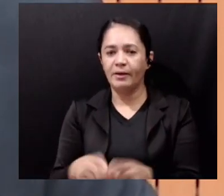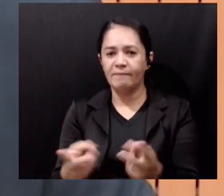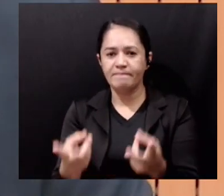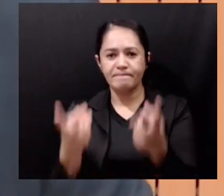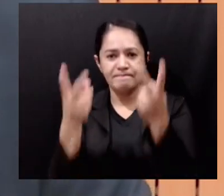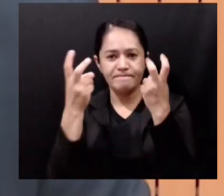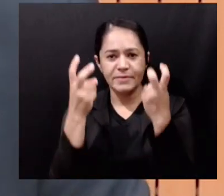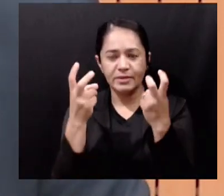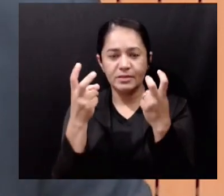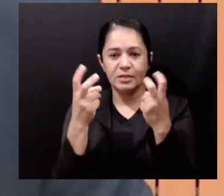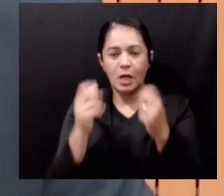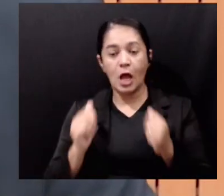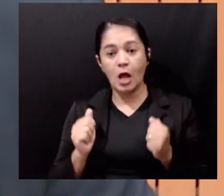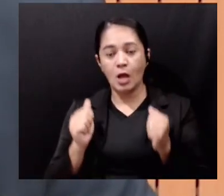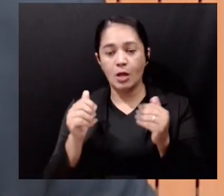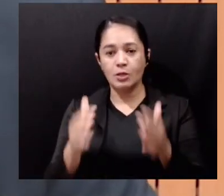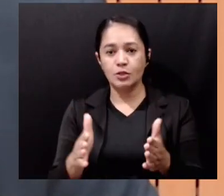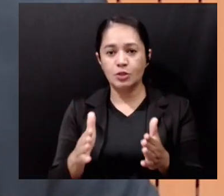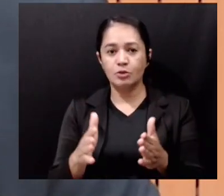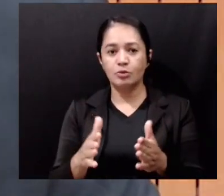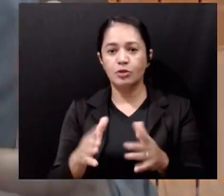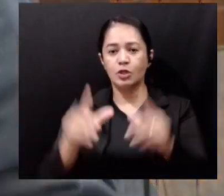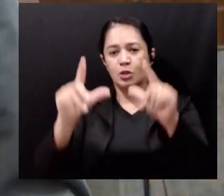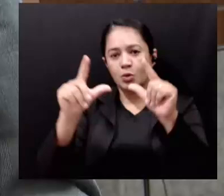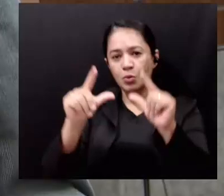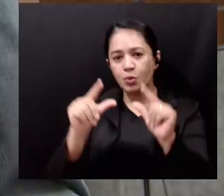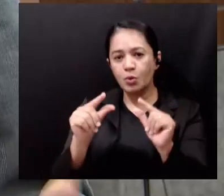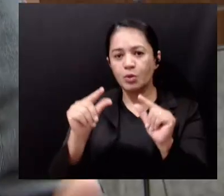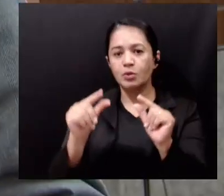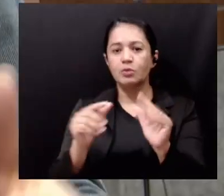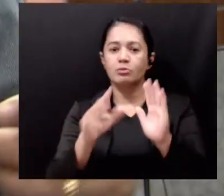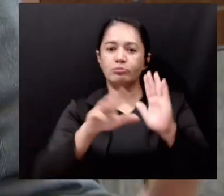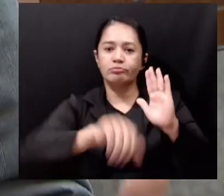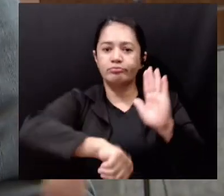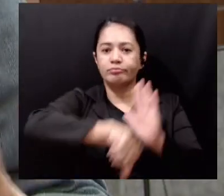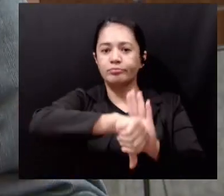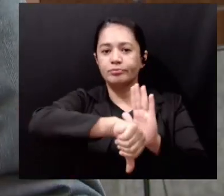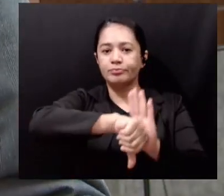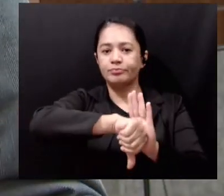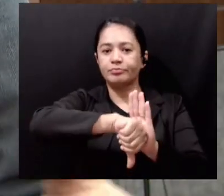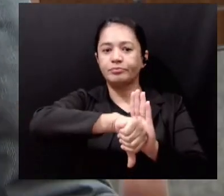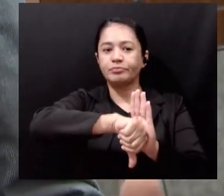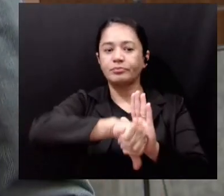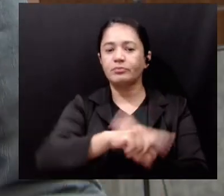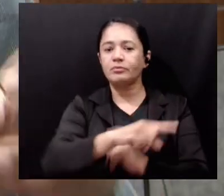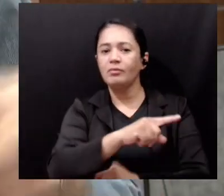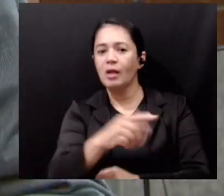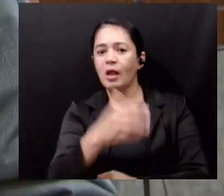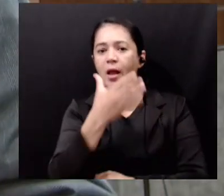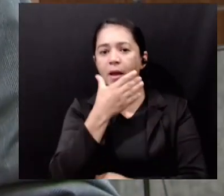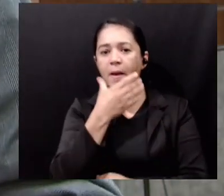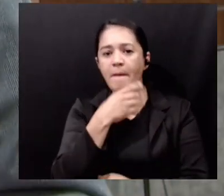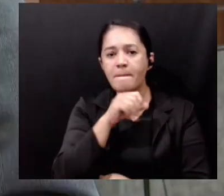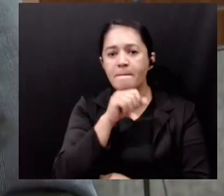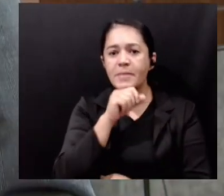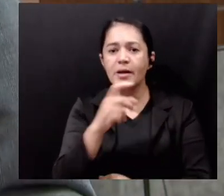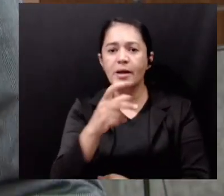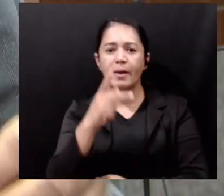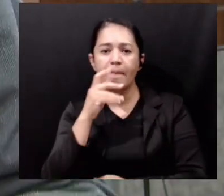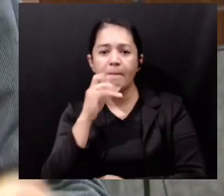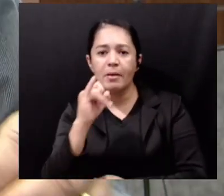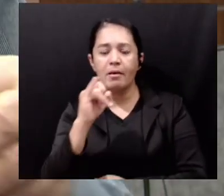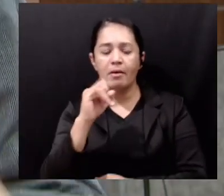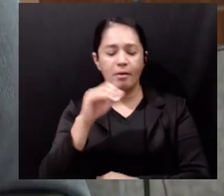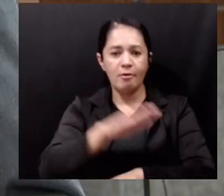que visam reduzir essas ações criminosas. Povo campinense, mãe, pai, os familiares, que tem muitas crianças aqui nessa